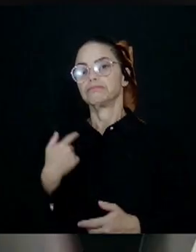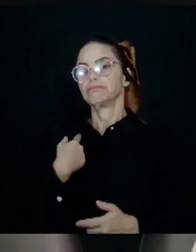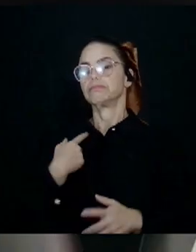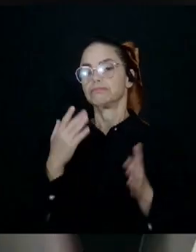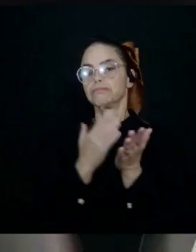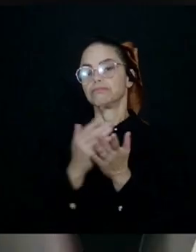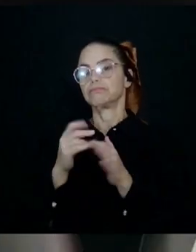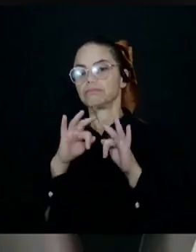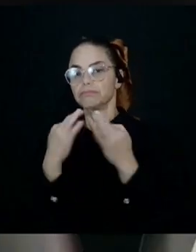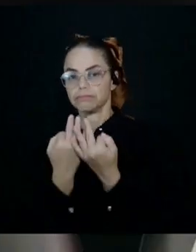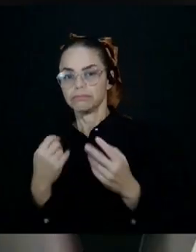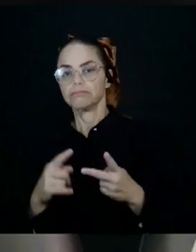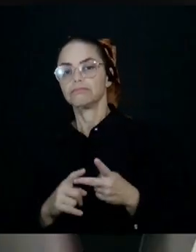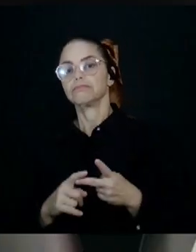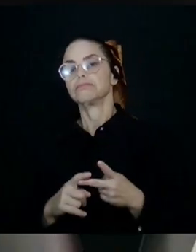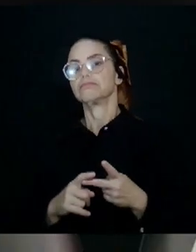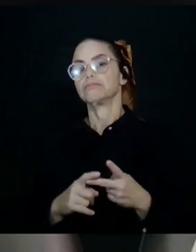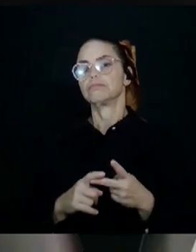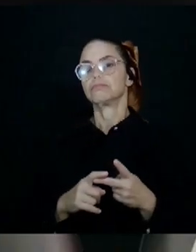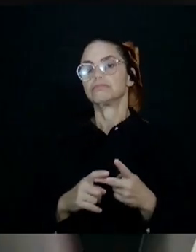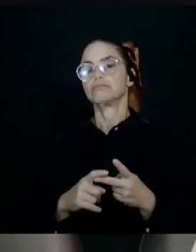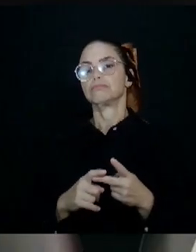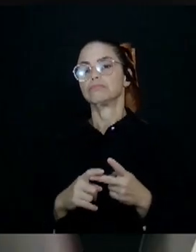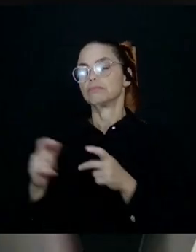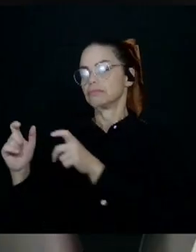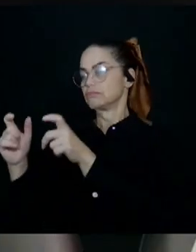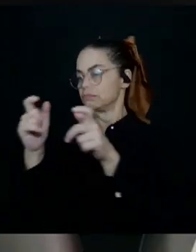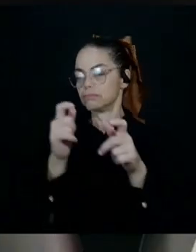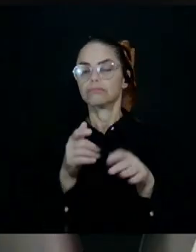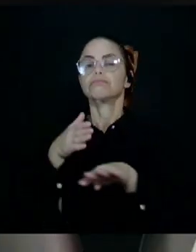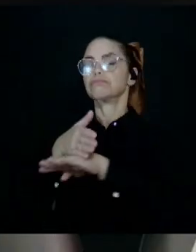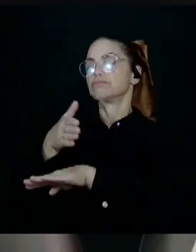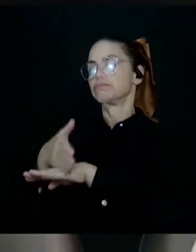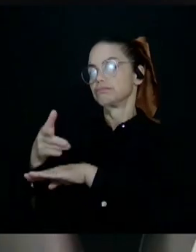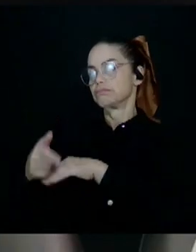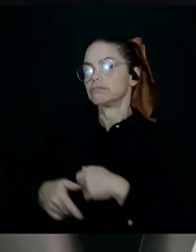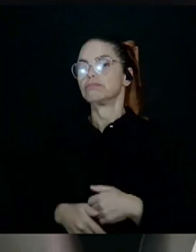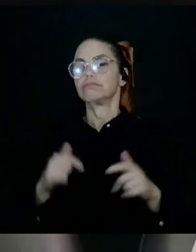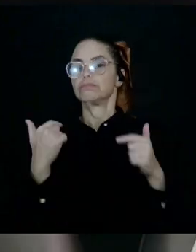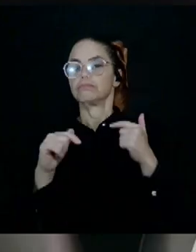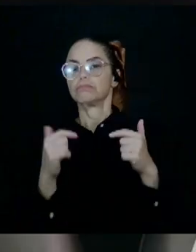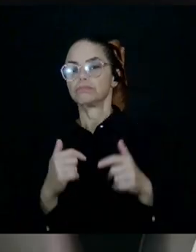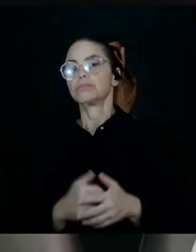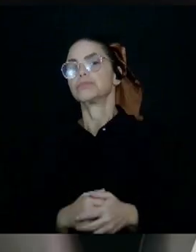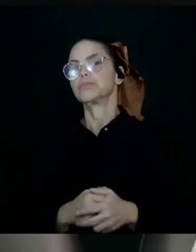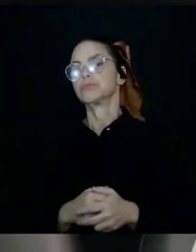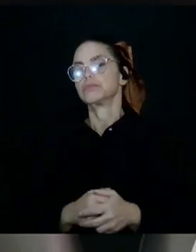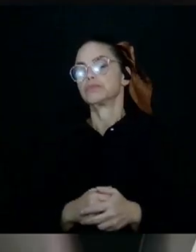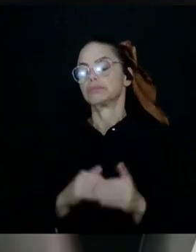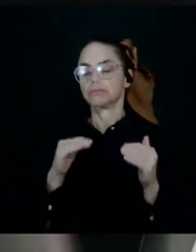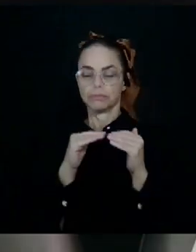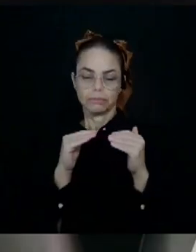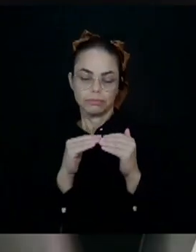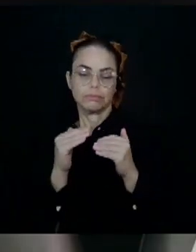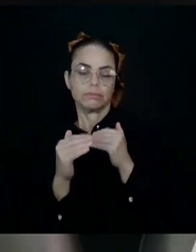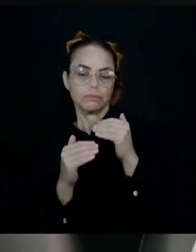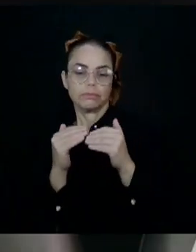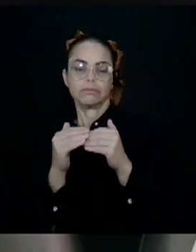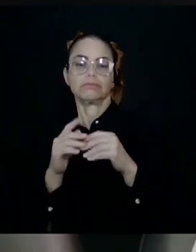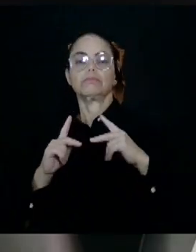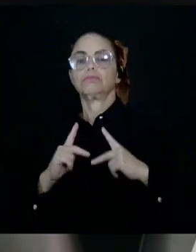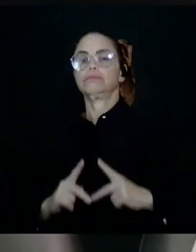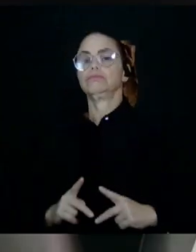começa nos lugares que você frequenta, no seu trabalho, mas conforme você vai se posicionando, você vai